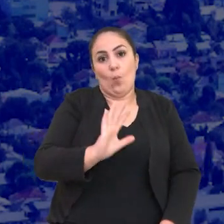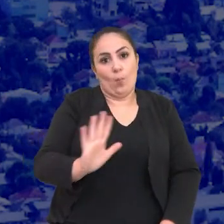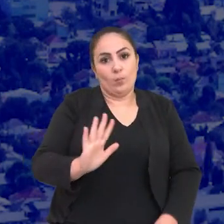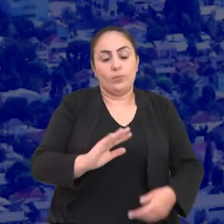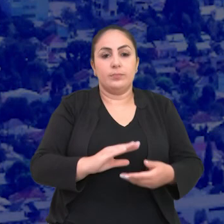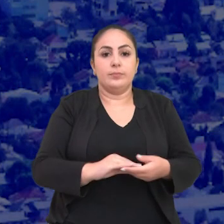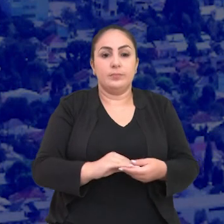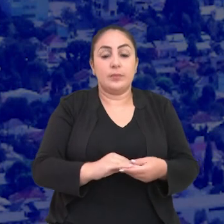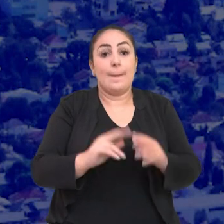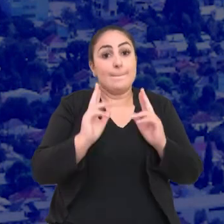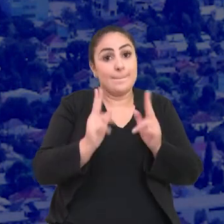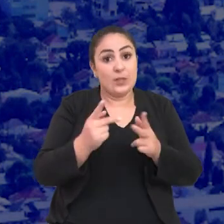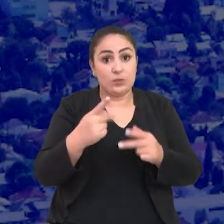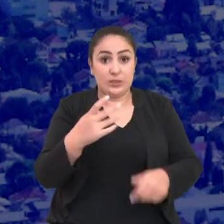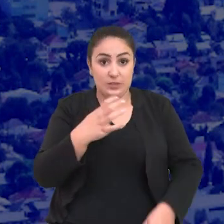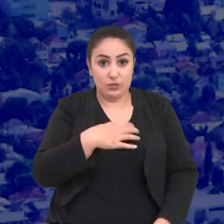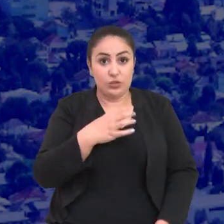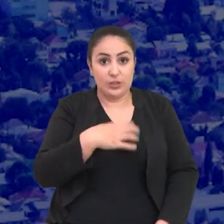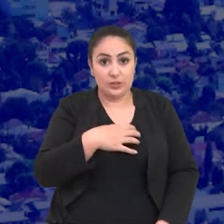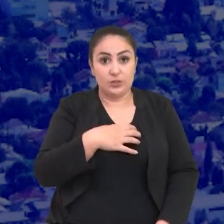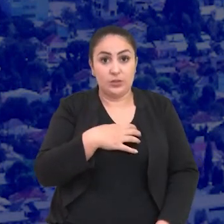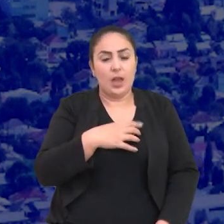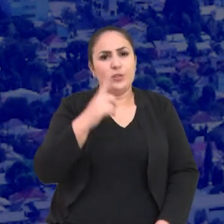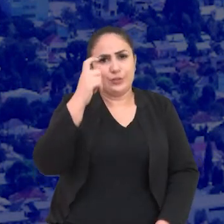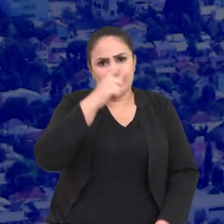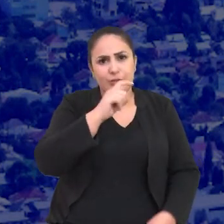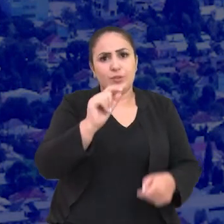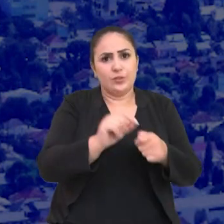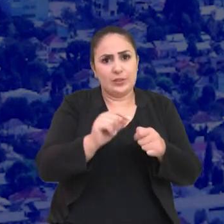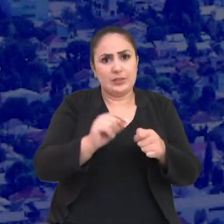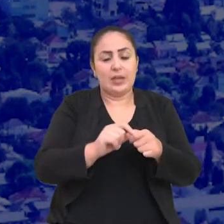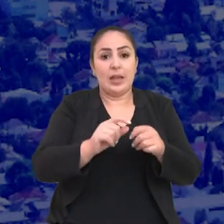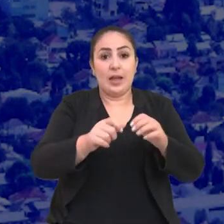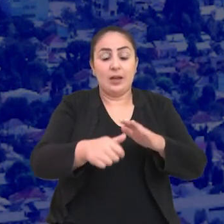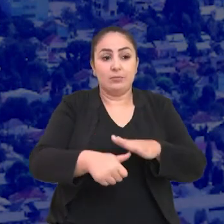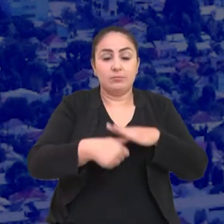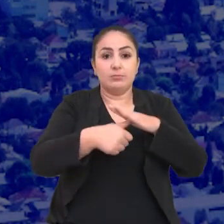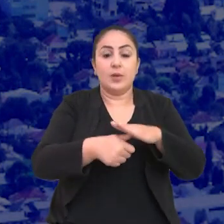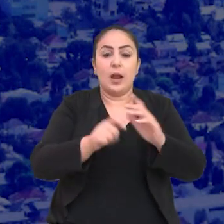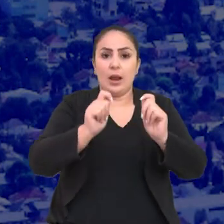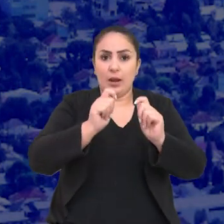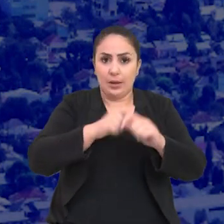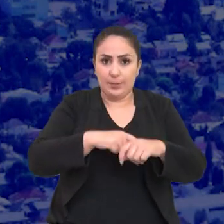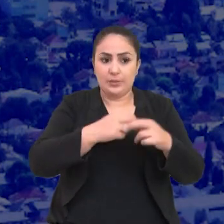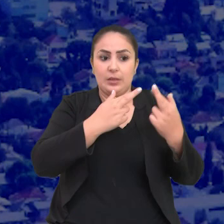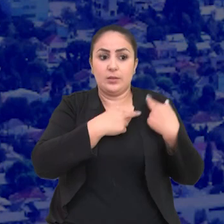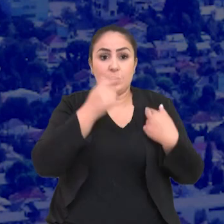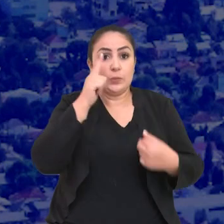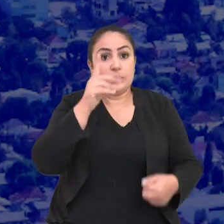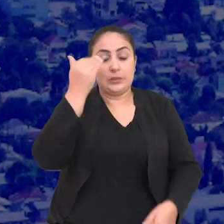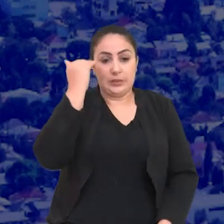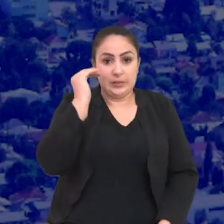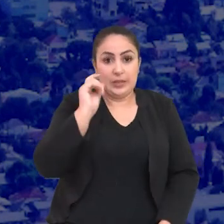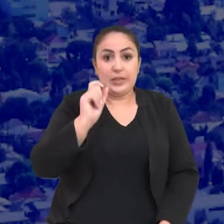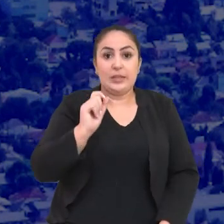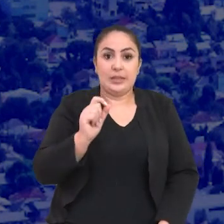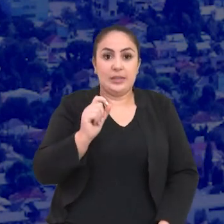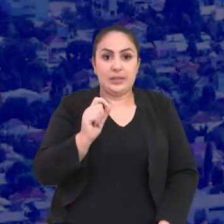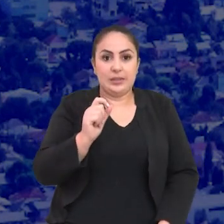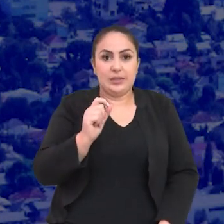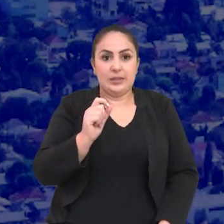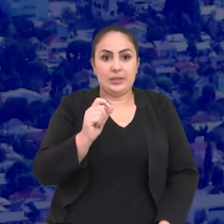praticamente nulos. Mesmo assim, é difícil fazer com que as autoridades competentes